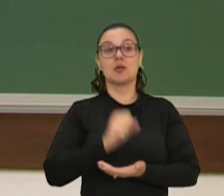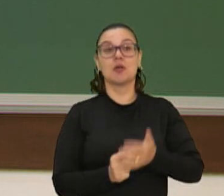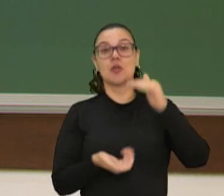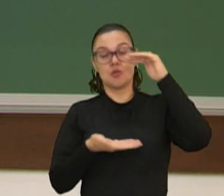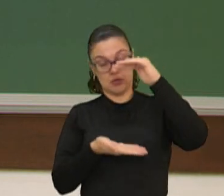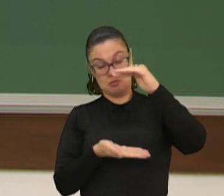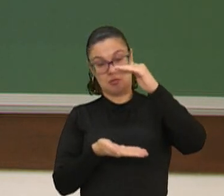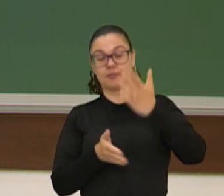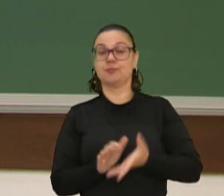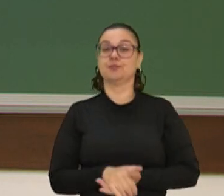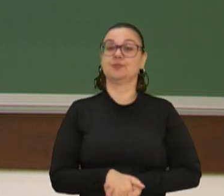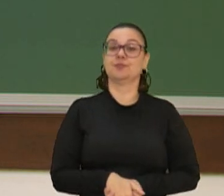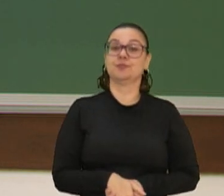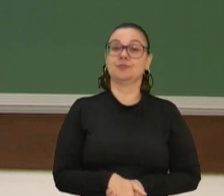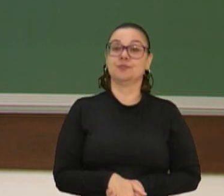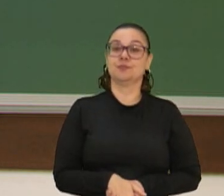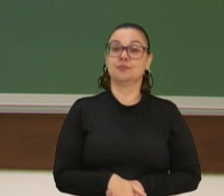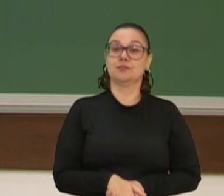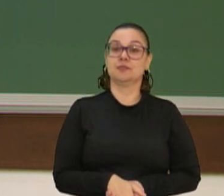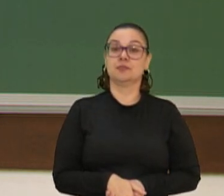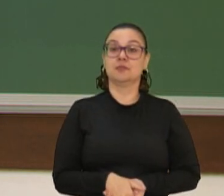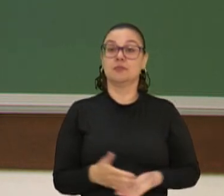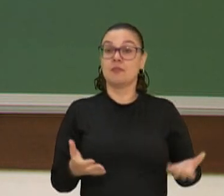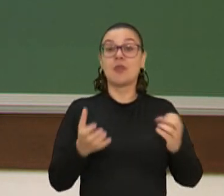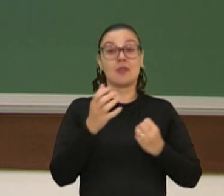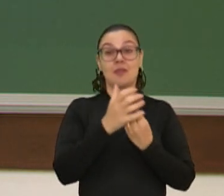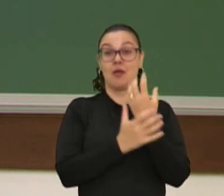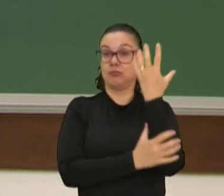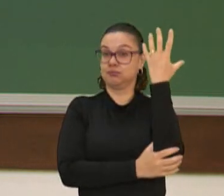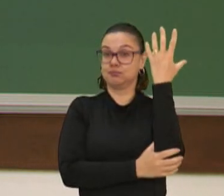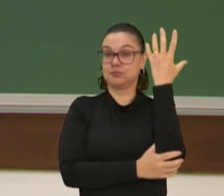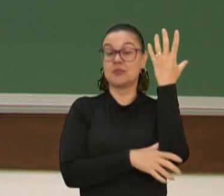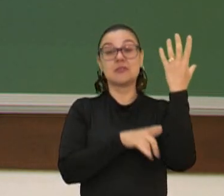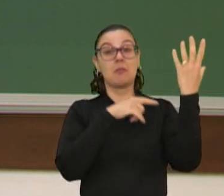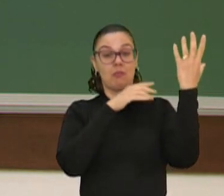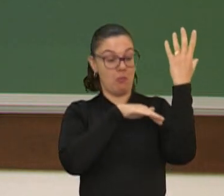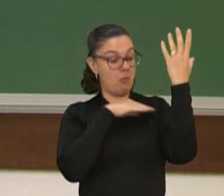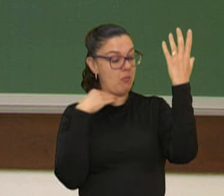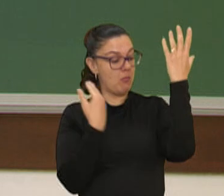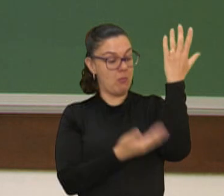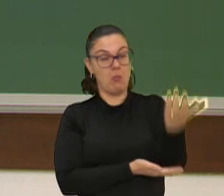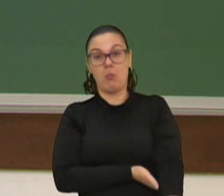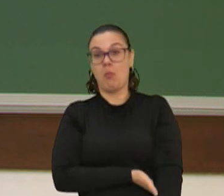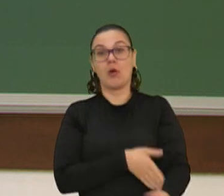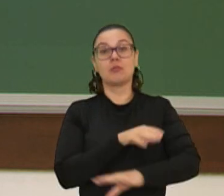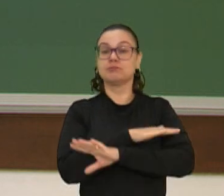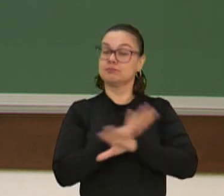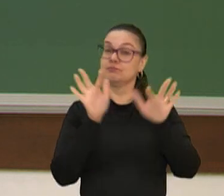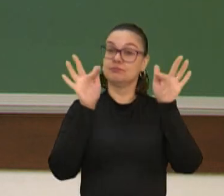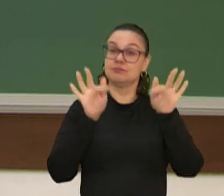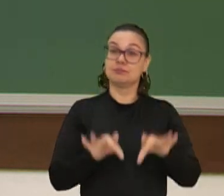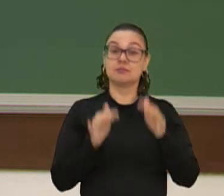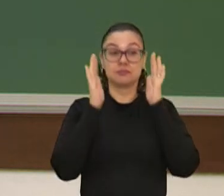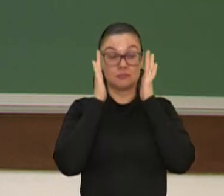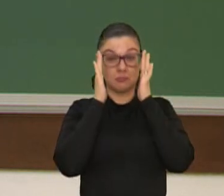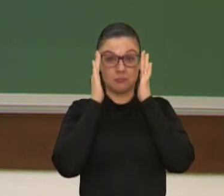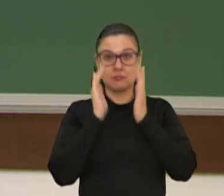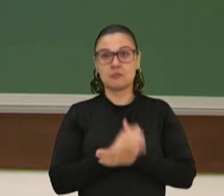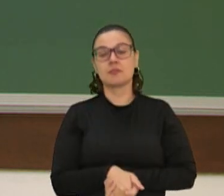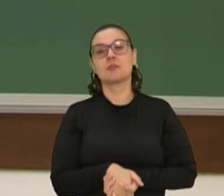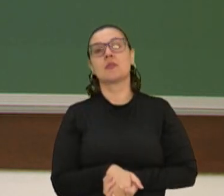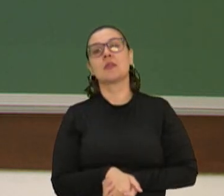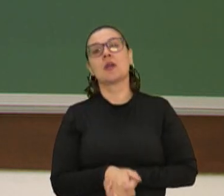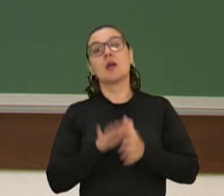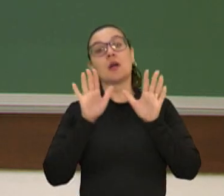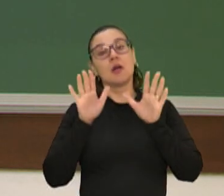a ponta do caule? E a árvore não rebrota. Você mata a Jussara quando faz isso. Então,